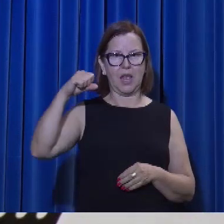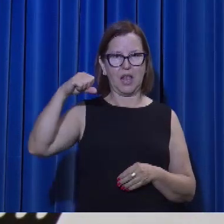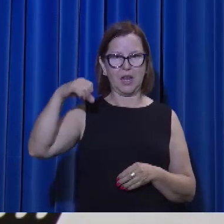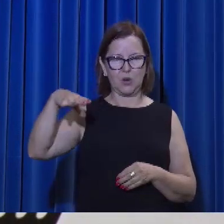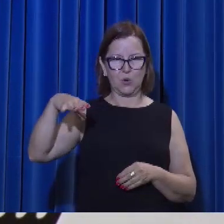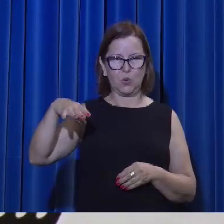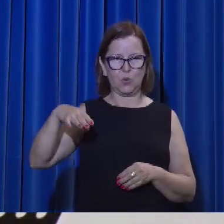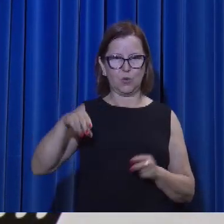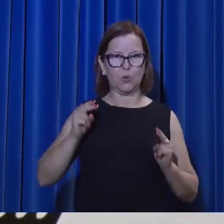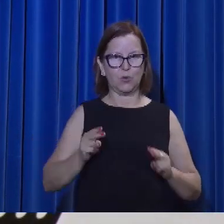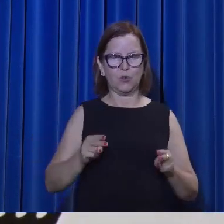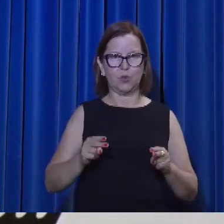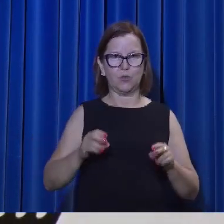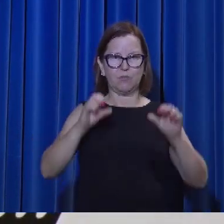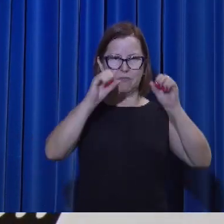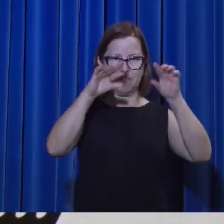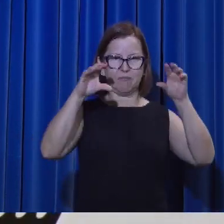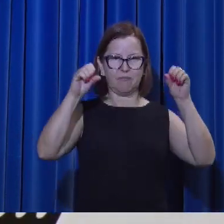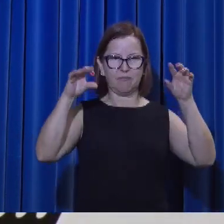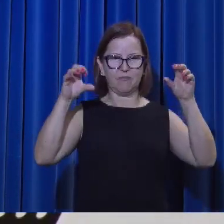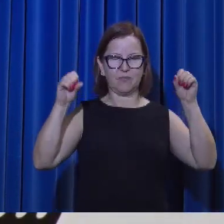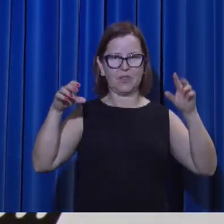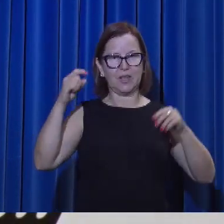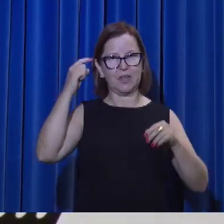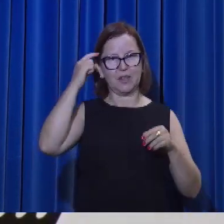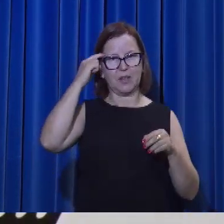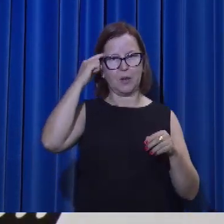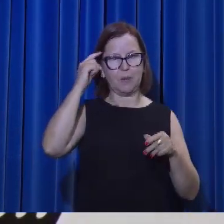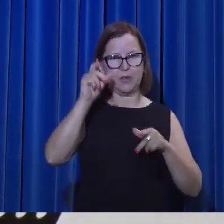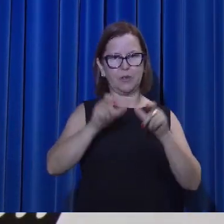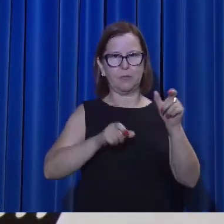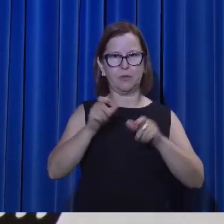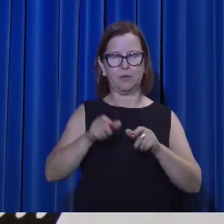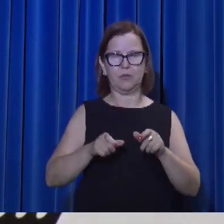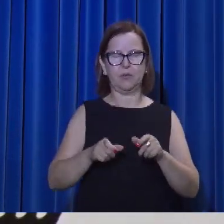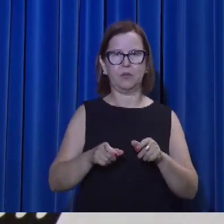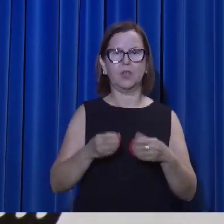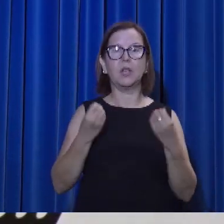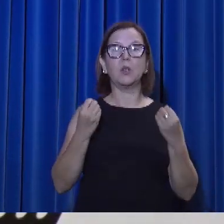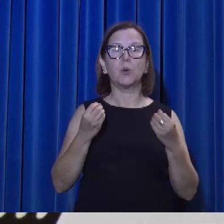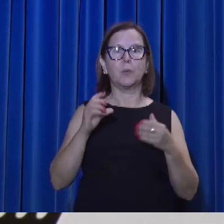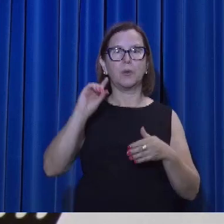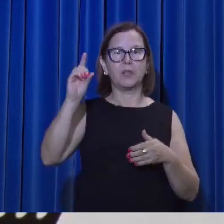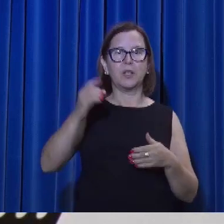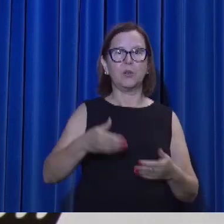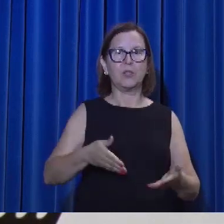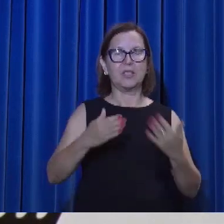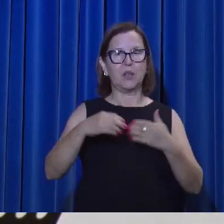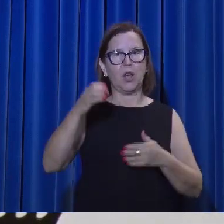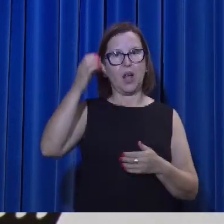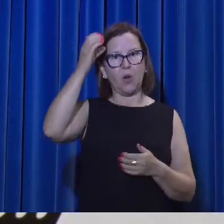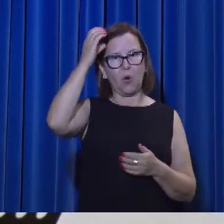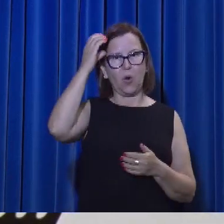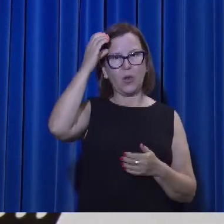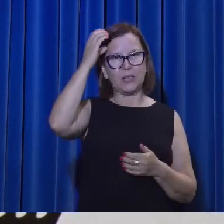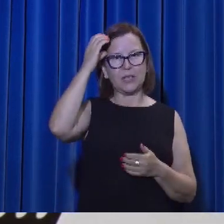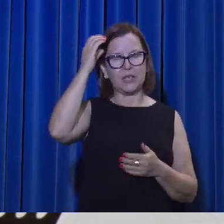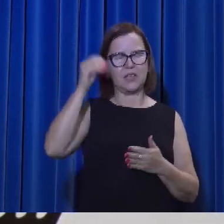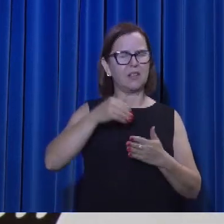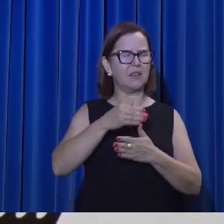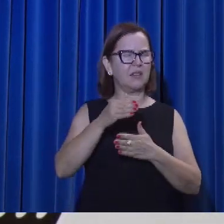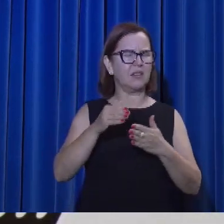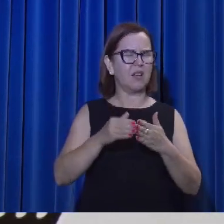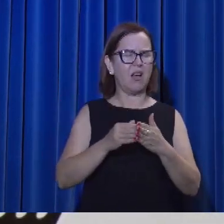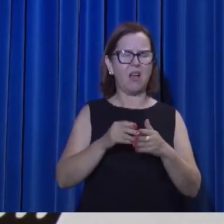humana. De algumas maneiras. Primeiro, Ele deu a consciência. Todos nós, qualquer habitante